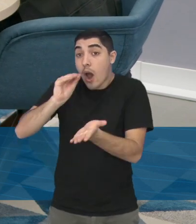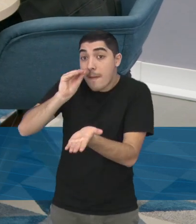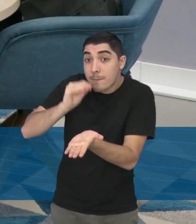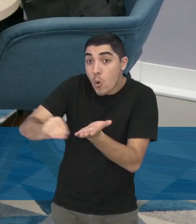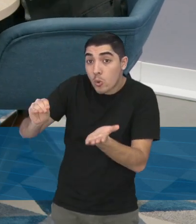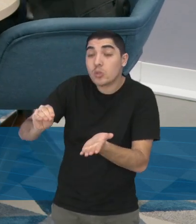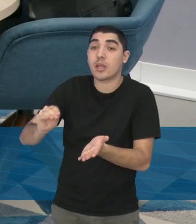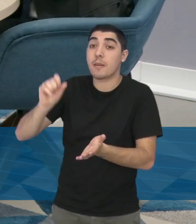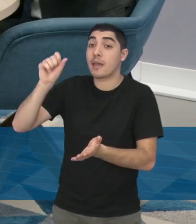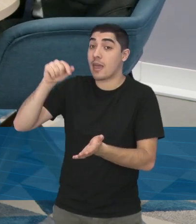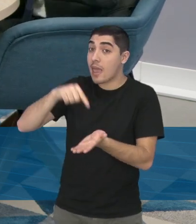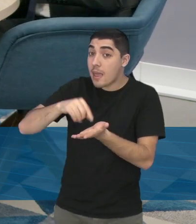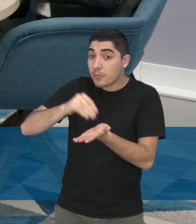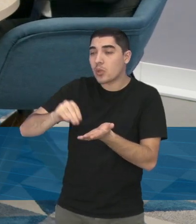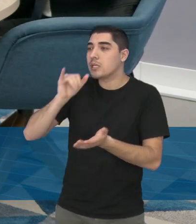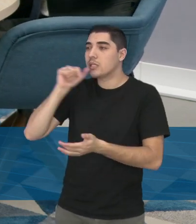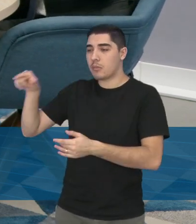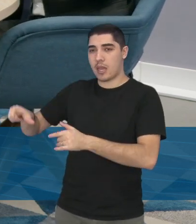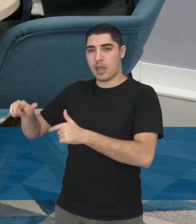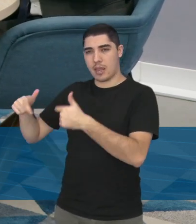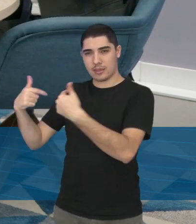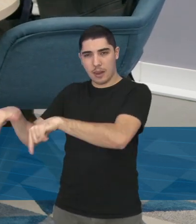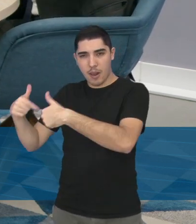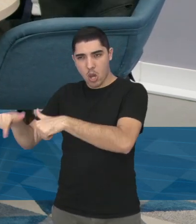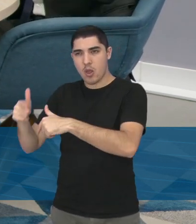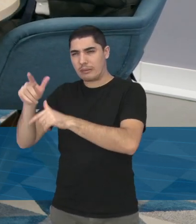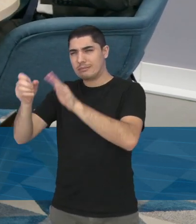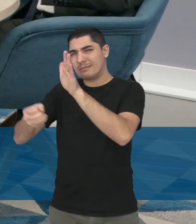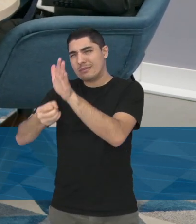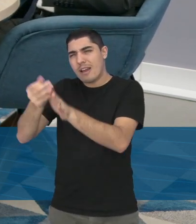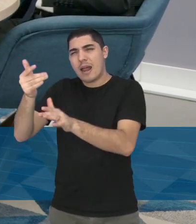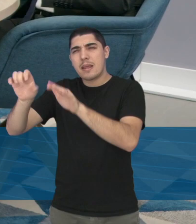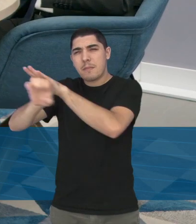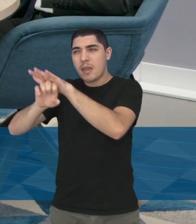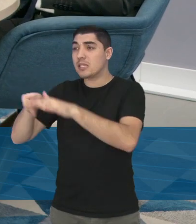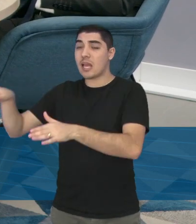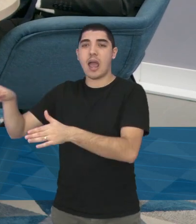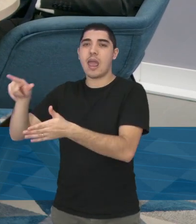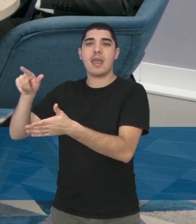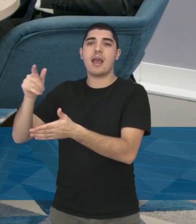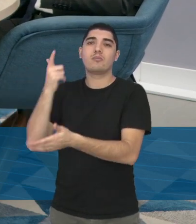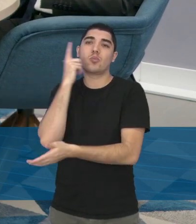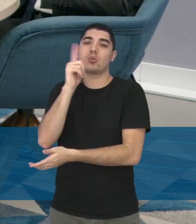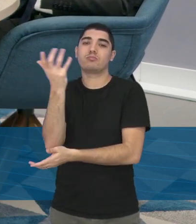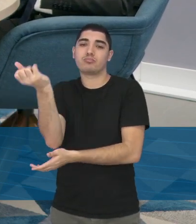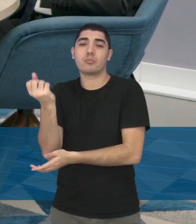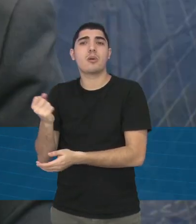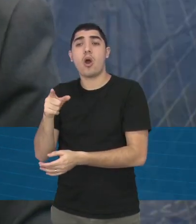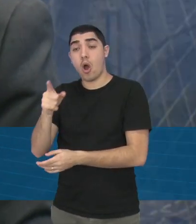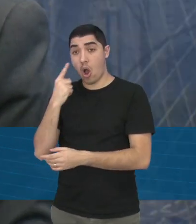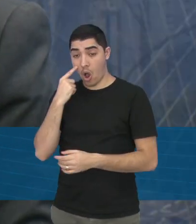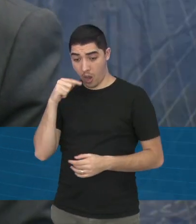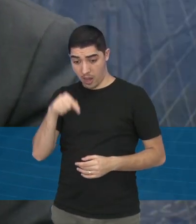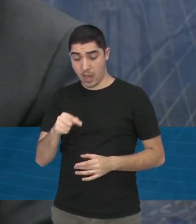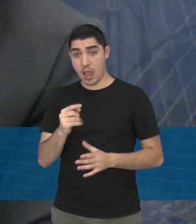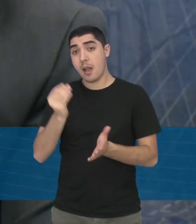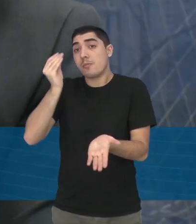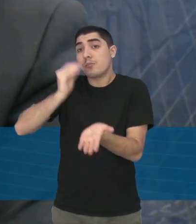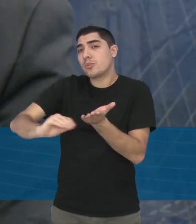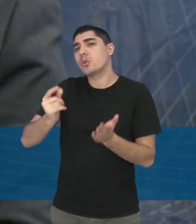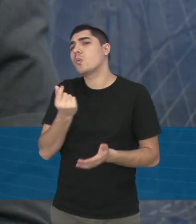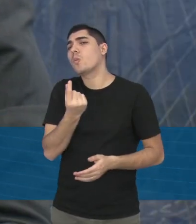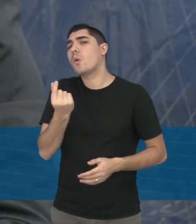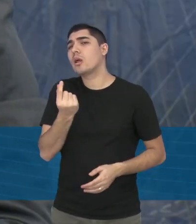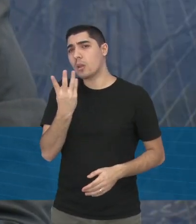O indivíduo vai lá, trabalhou em diversas outras empresas, não sacou, porque ele foi pedindo demissão. Ah, qual que é a multa? Ah, é 40% do que está aqui?